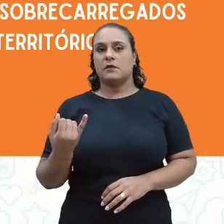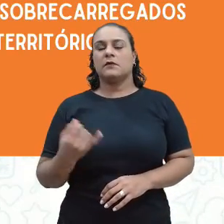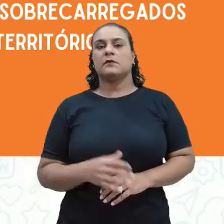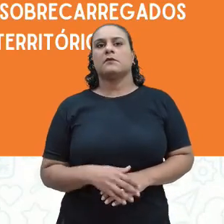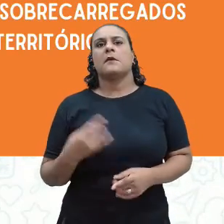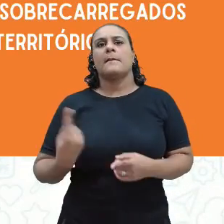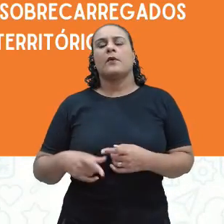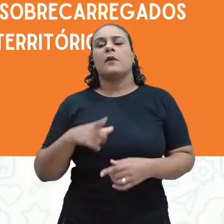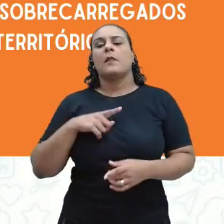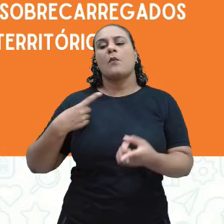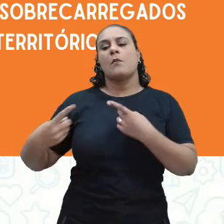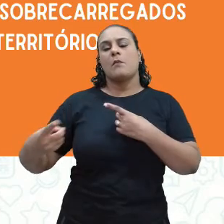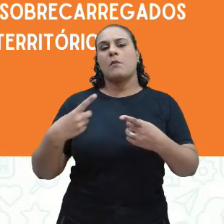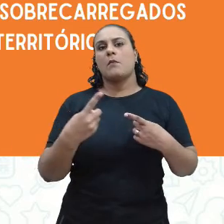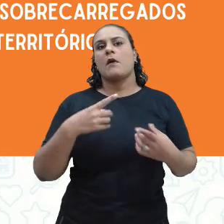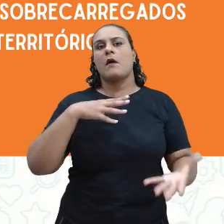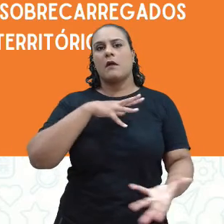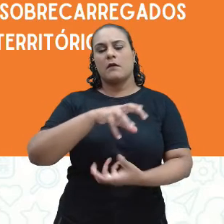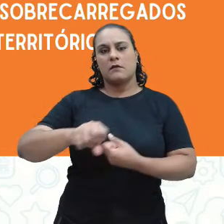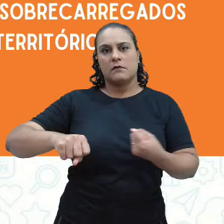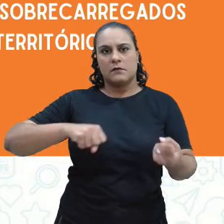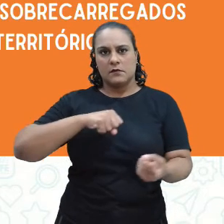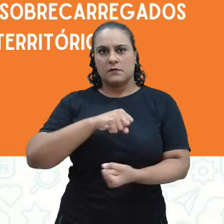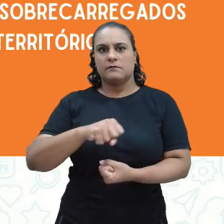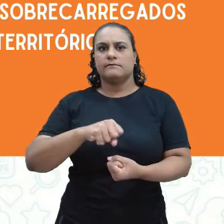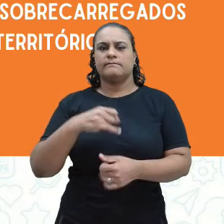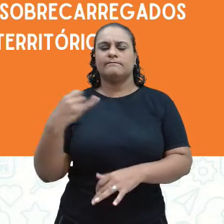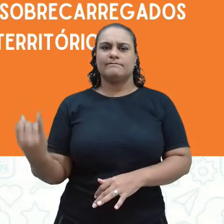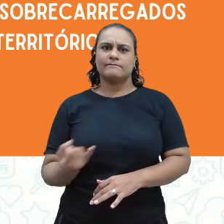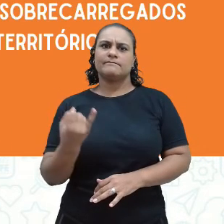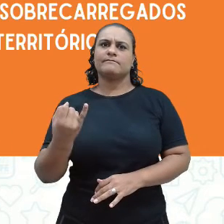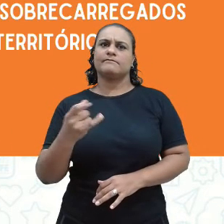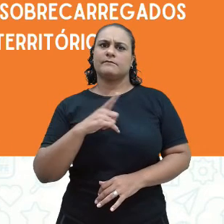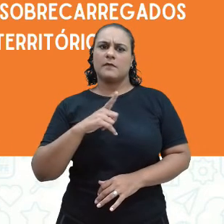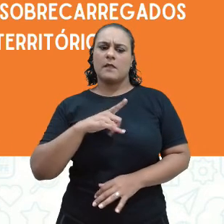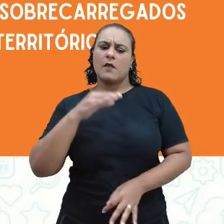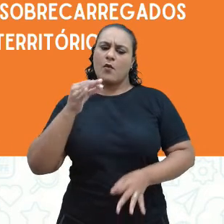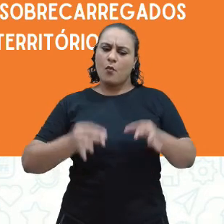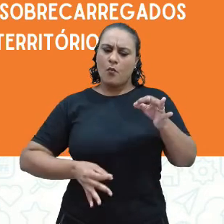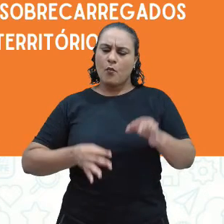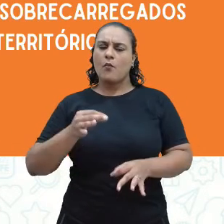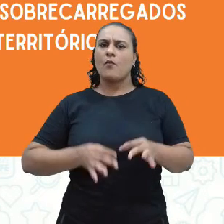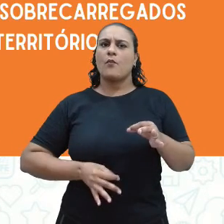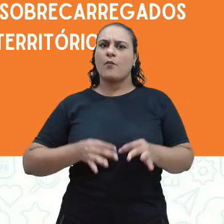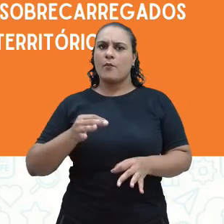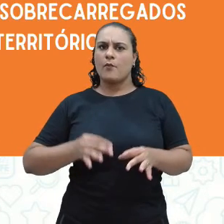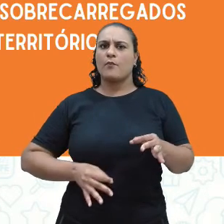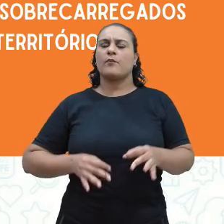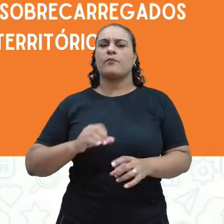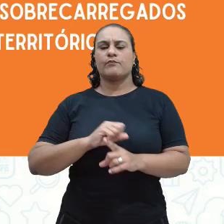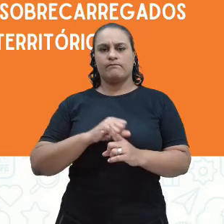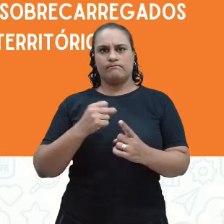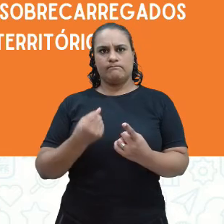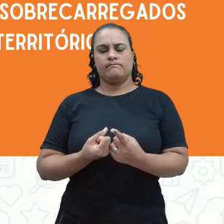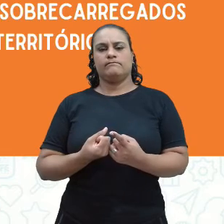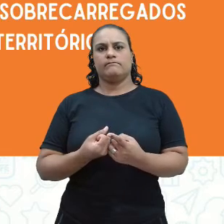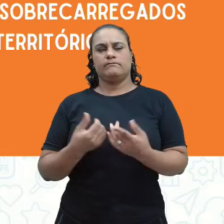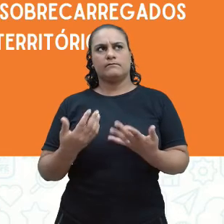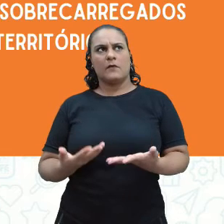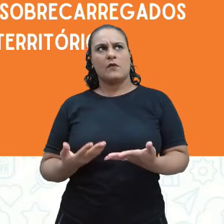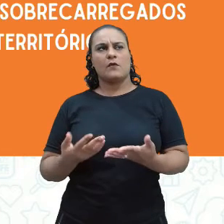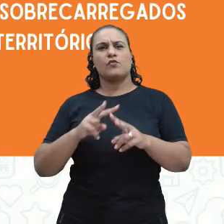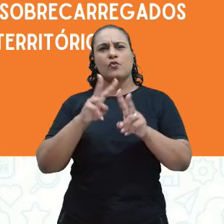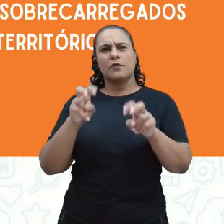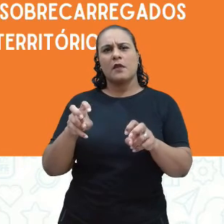esse diálogo da sustentabilidade. É importante que a gente tenha justiça social e quando a gente fala em